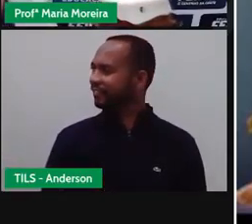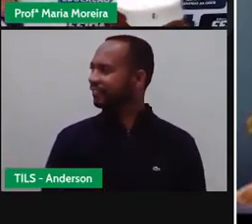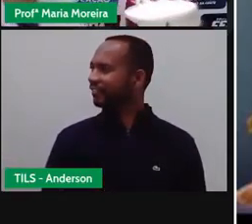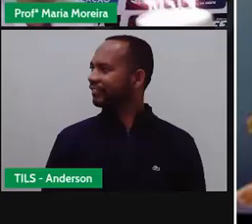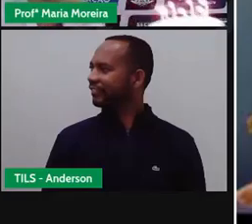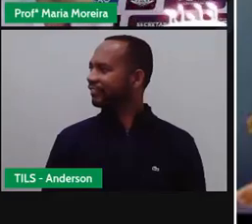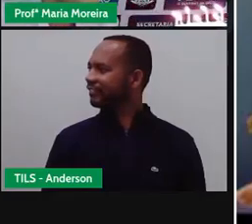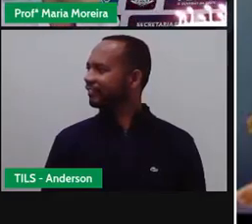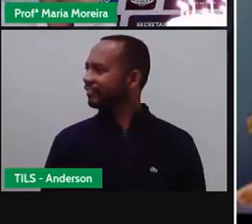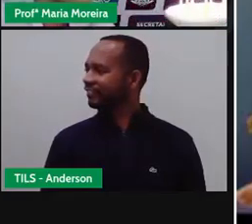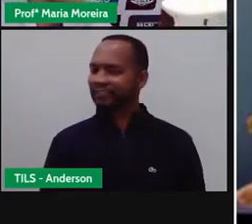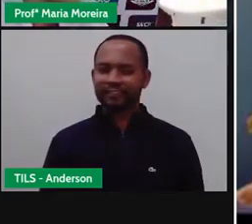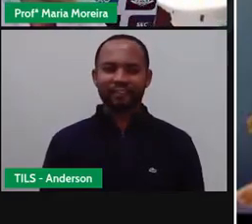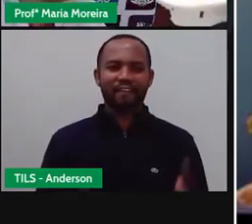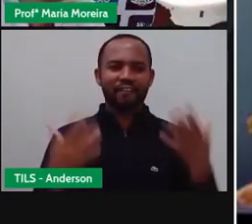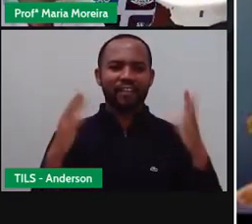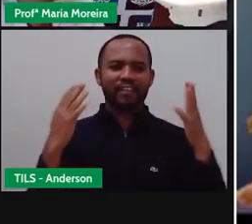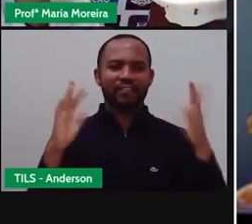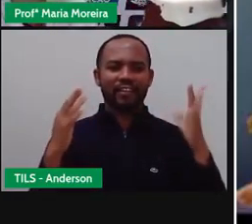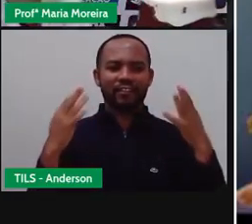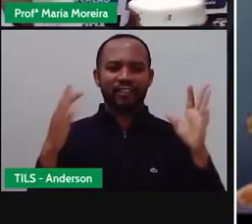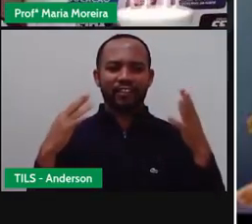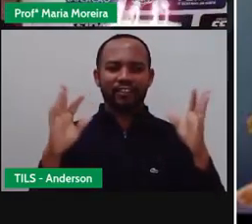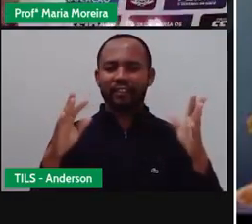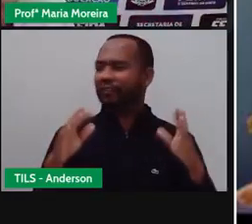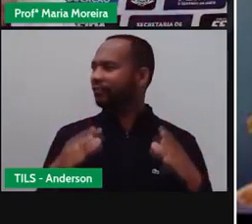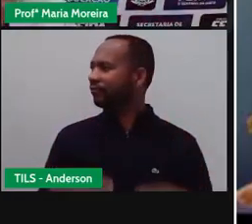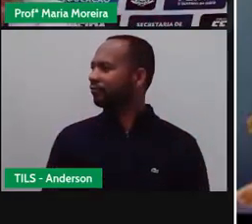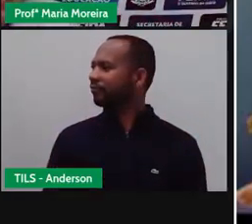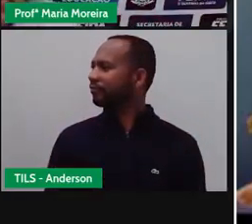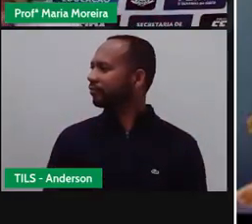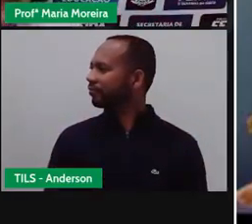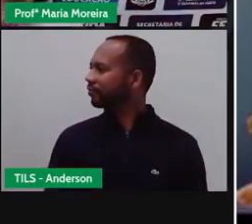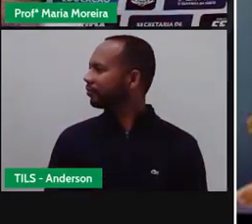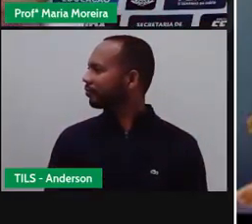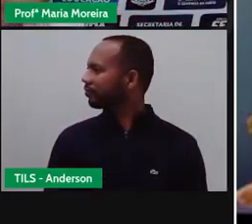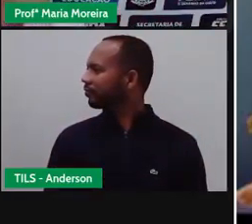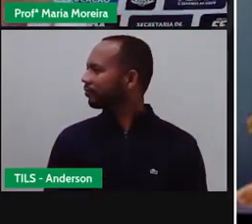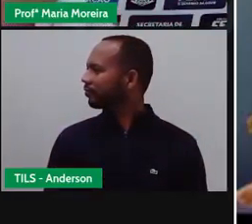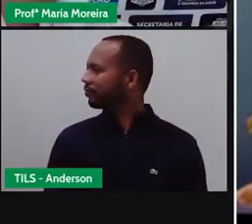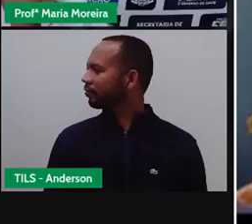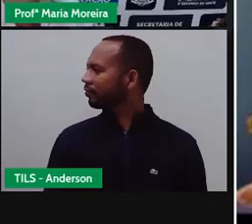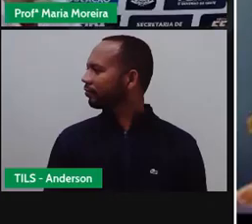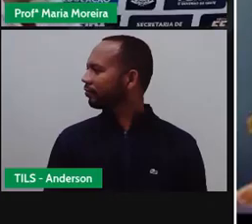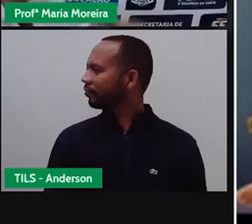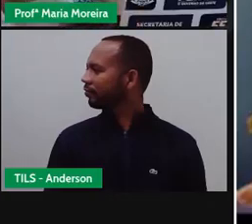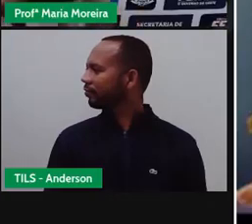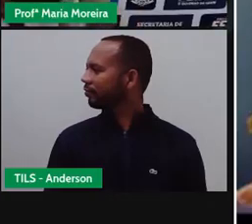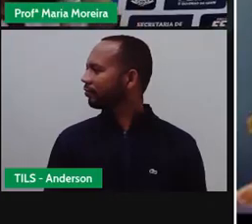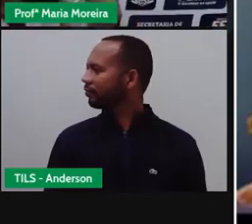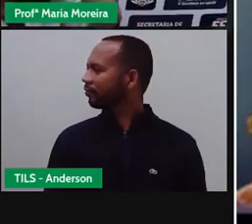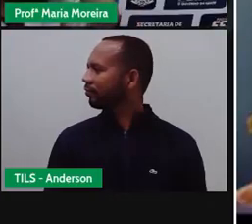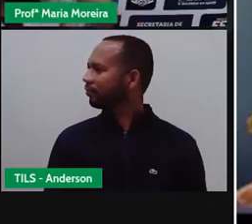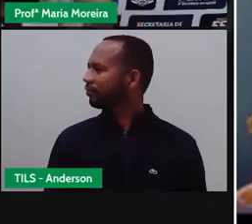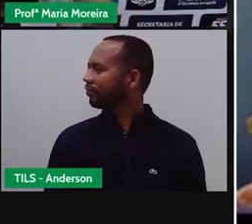Vem que vem. Ó, a gente tem que comemorar essa sala de número 150. É a transição dos meninos. Né? Aqui, ó.